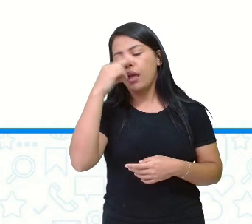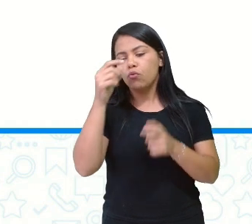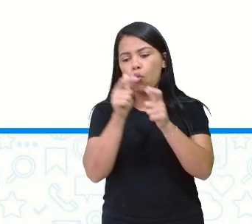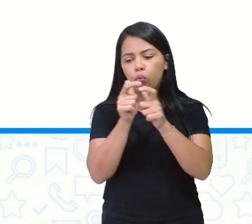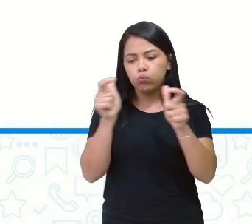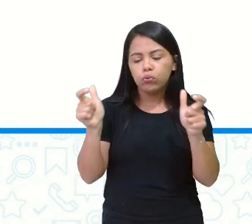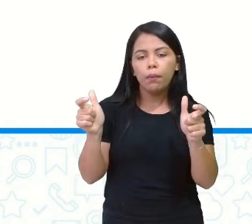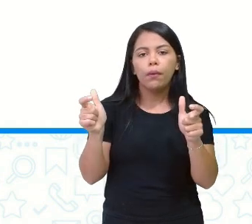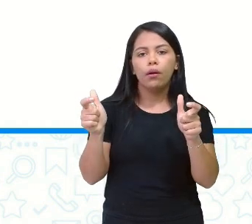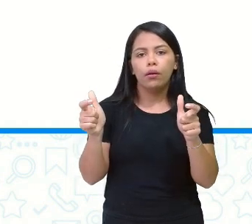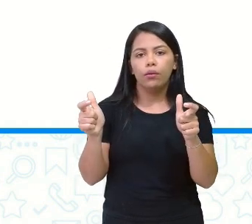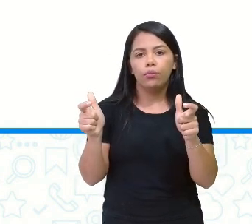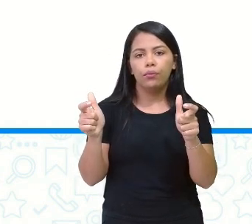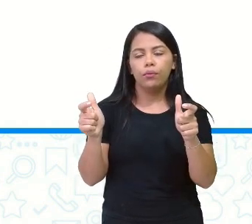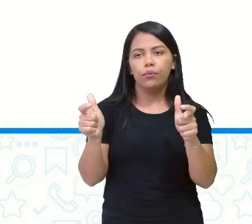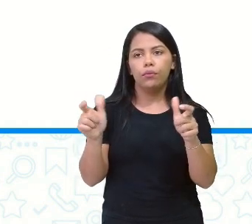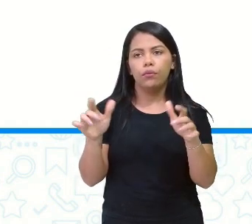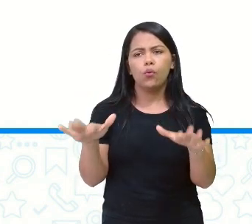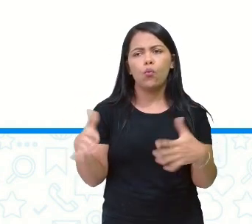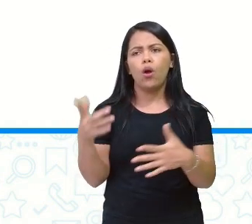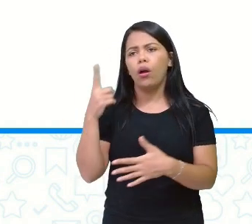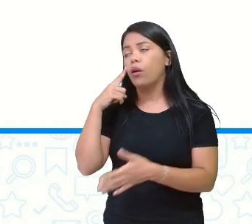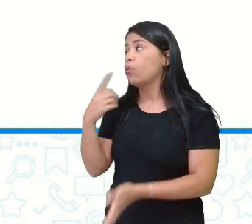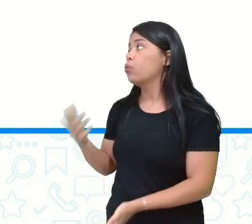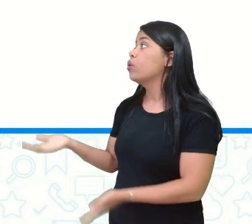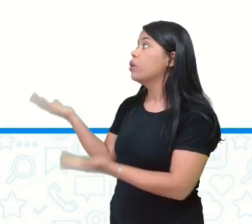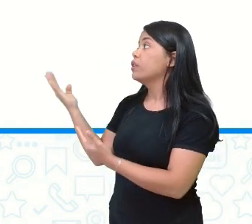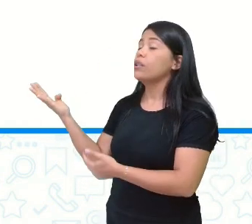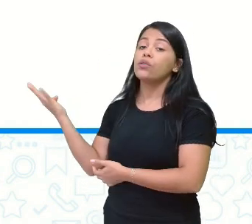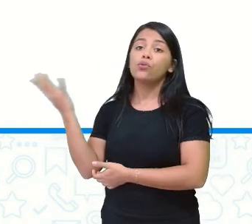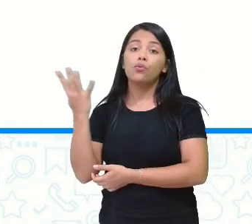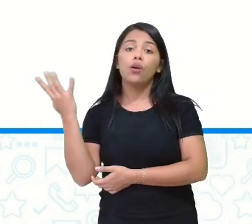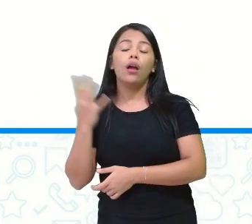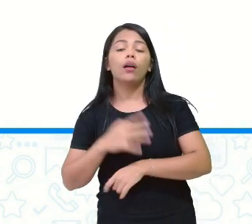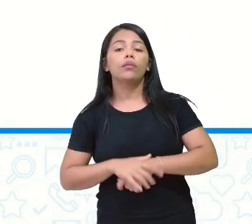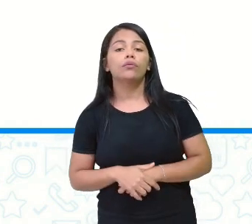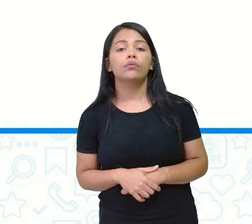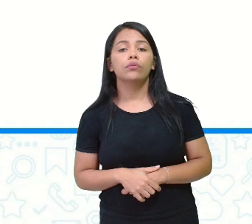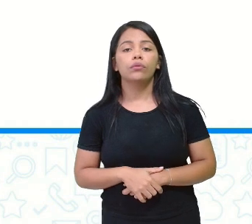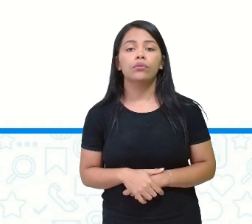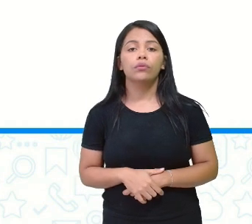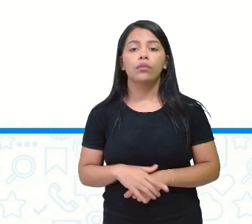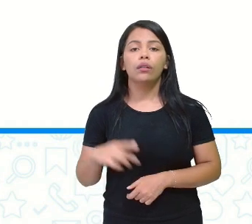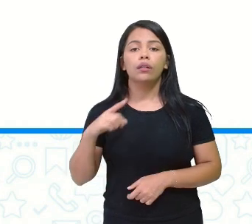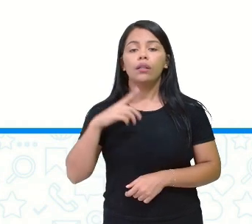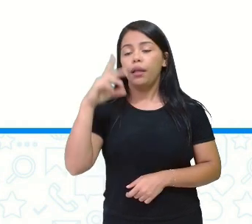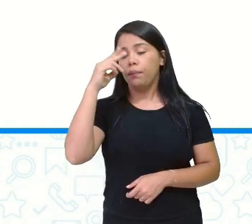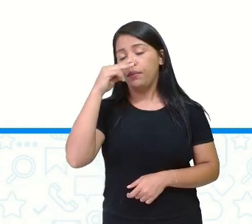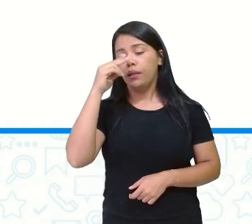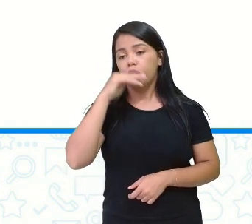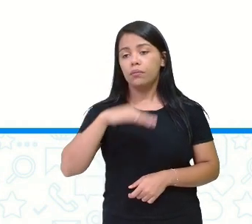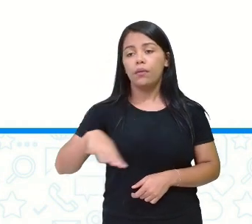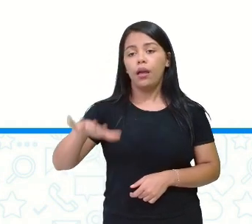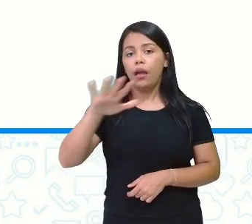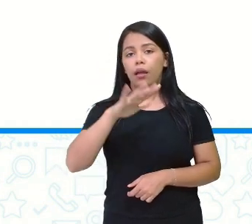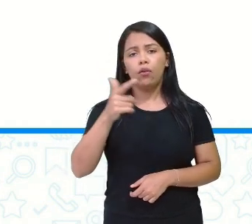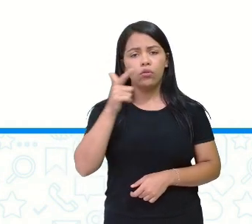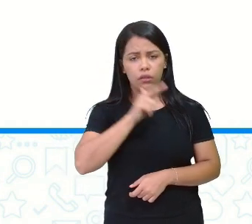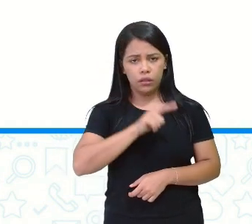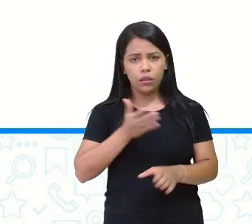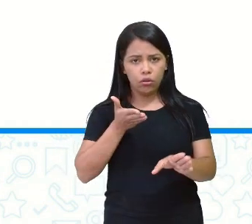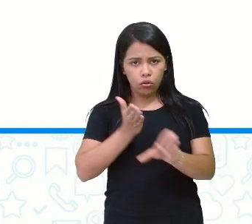tamanho? Então, quais delas aí possuem a mesma superfície, possuem a mesma área? Conseguiram